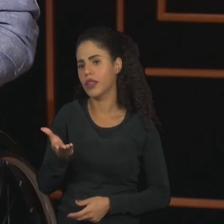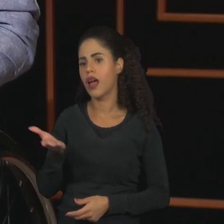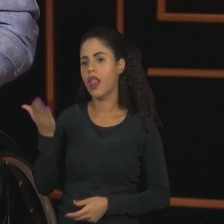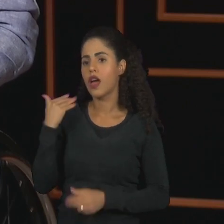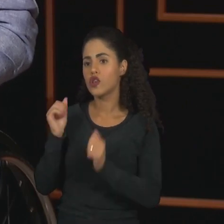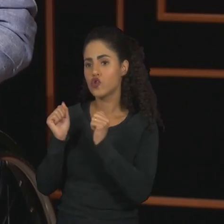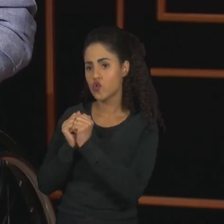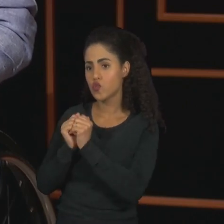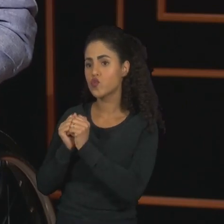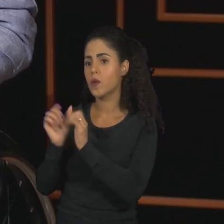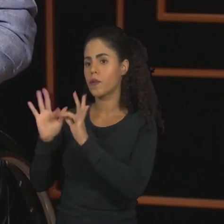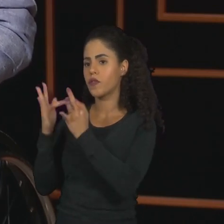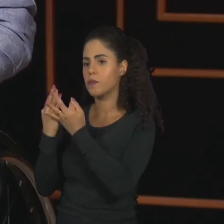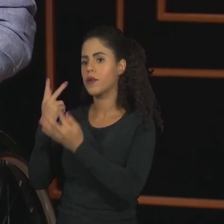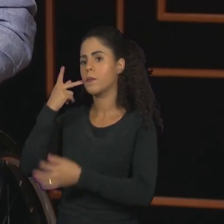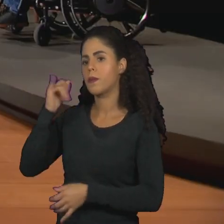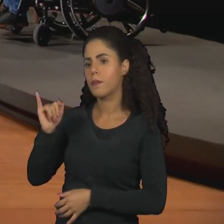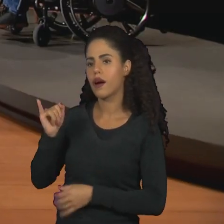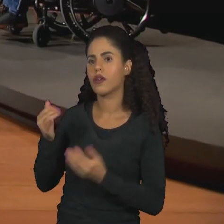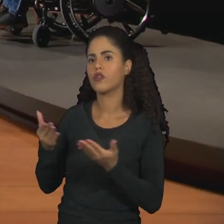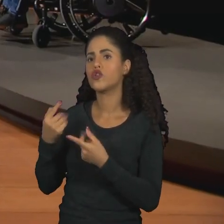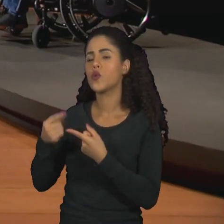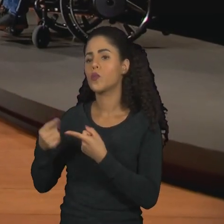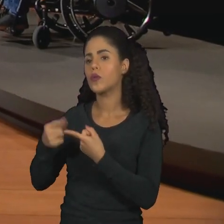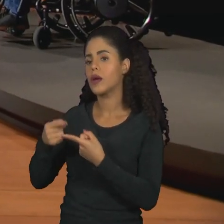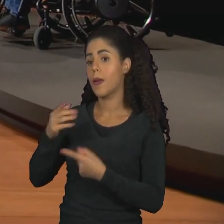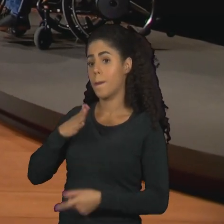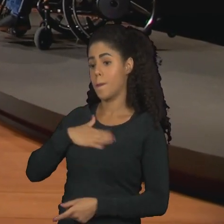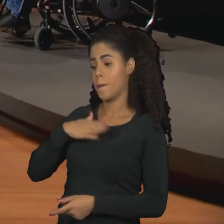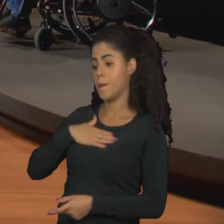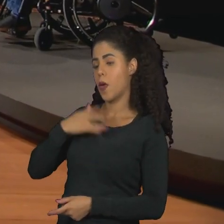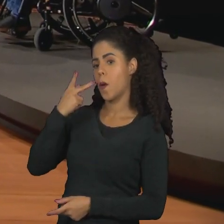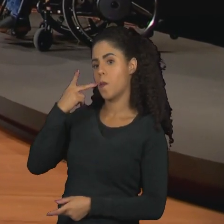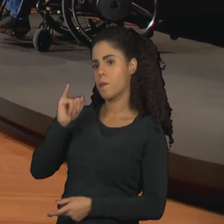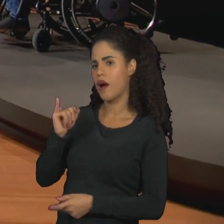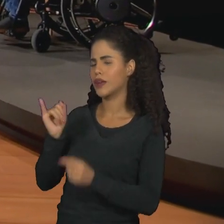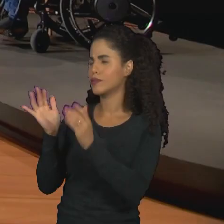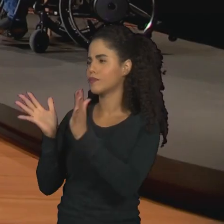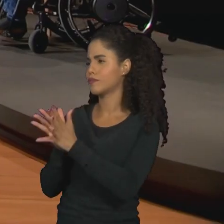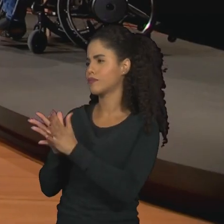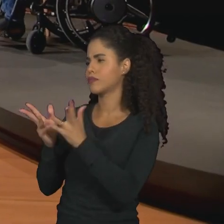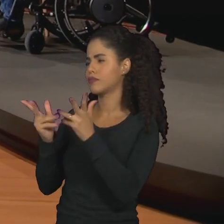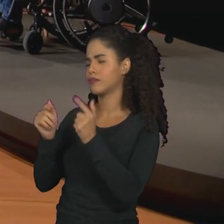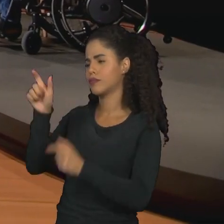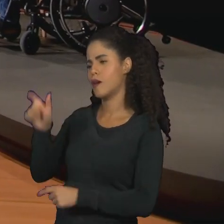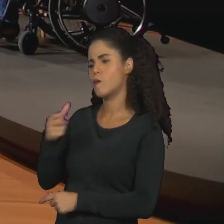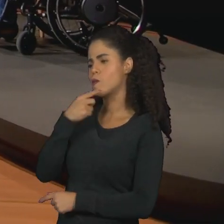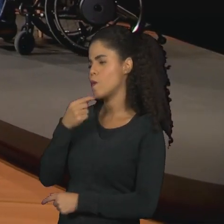junto ao meu pai, de conversar. Meu pai era um camarada incrível, né?